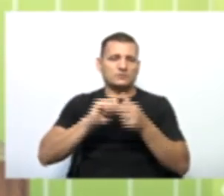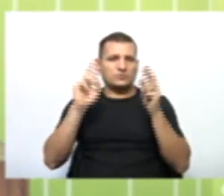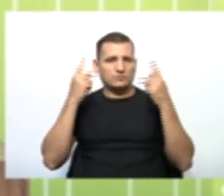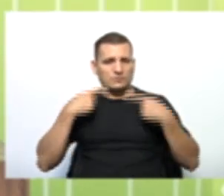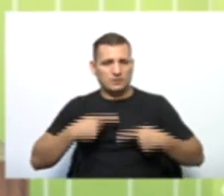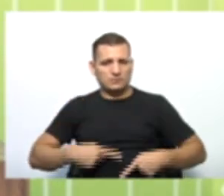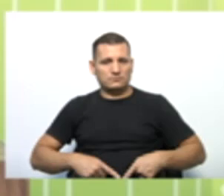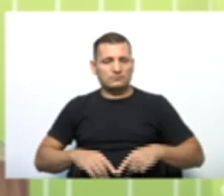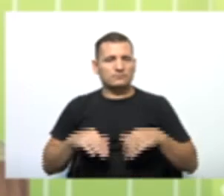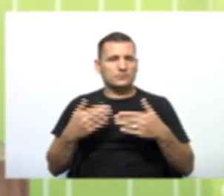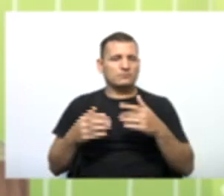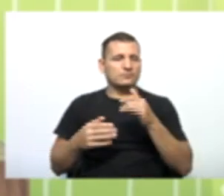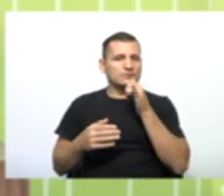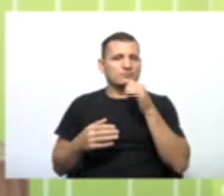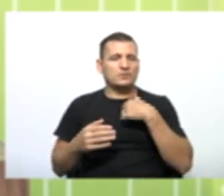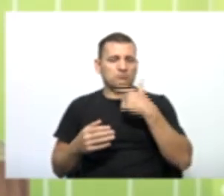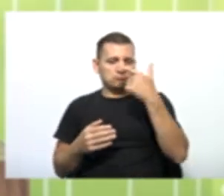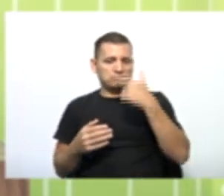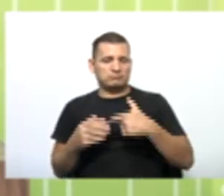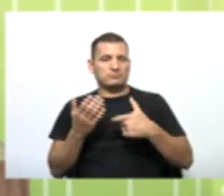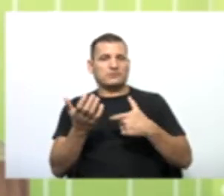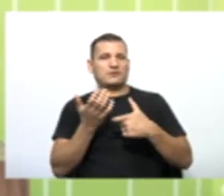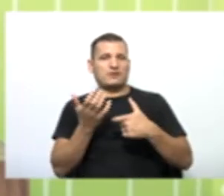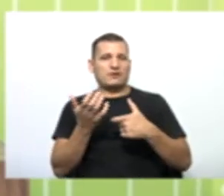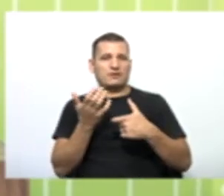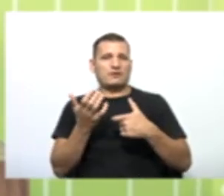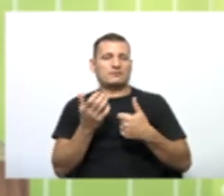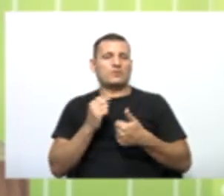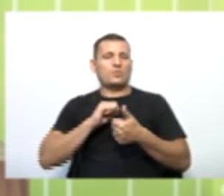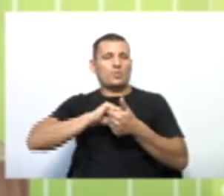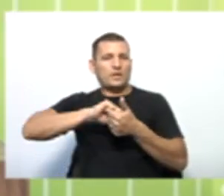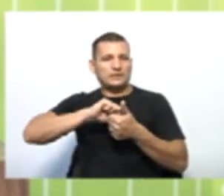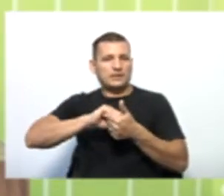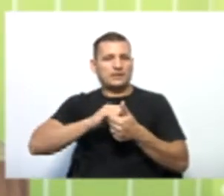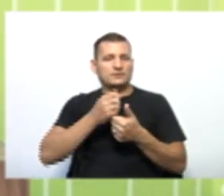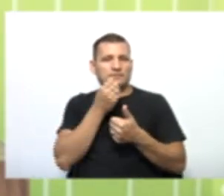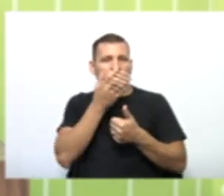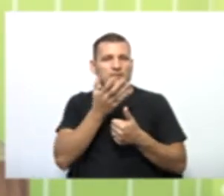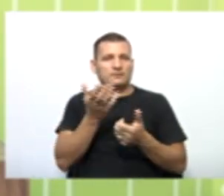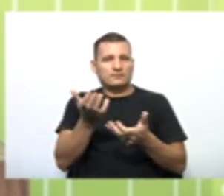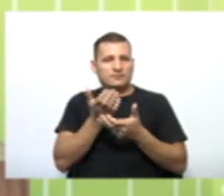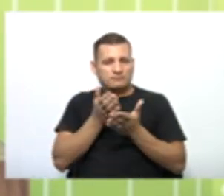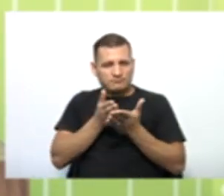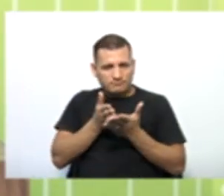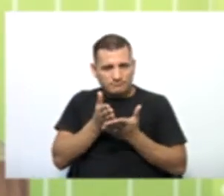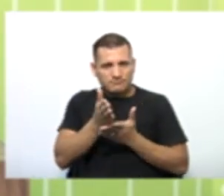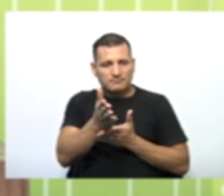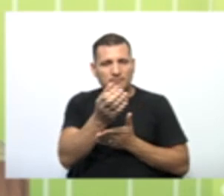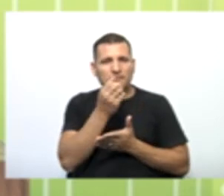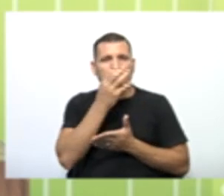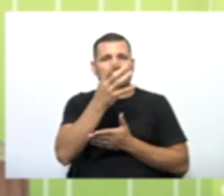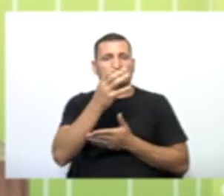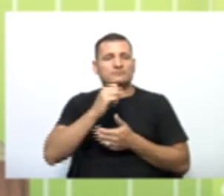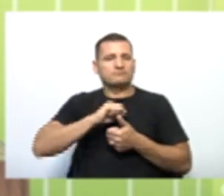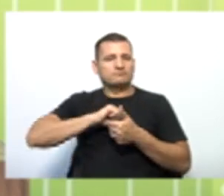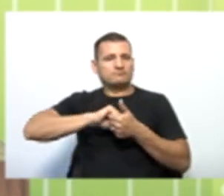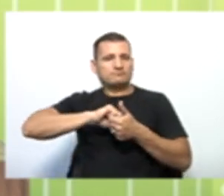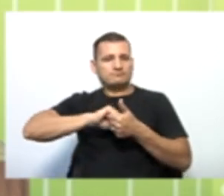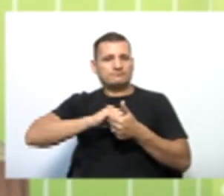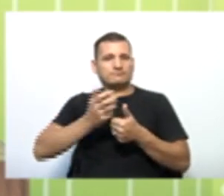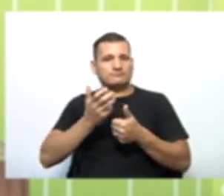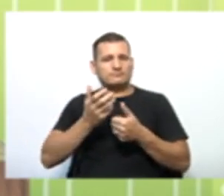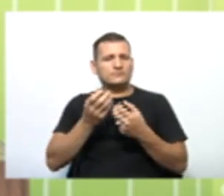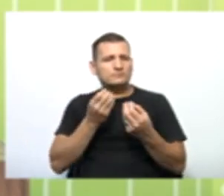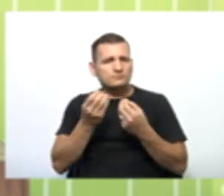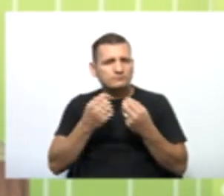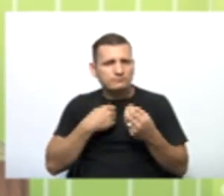eu quero ser um homem virtuoso, eu quero ser uma pessoa virtuosa, quero seguir bem a virtude. Como é que eu faço isso?